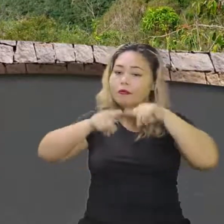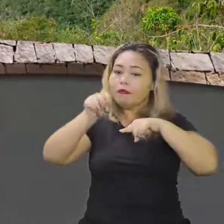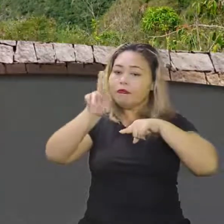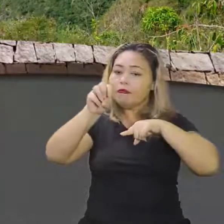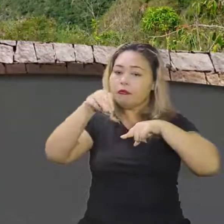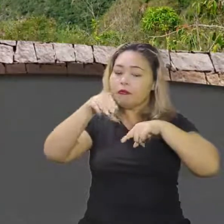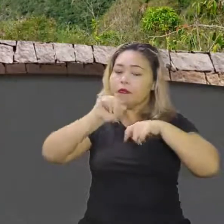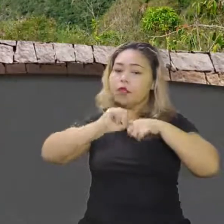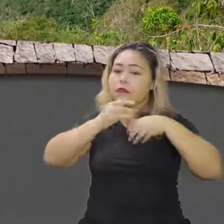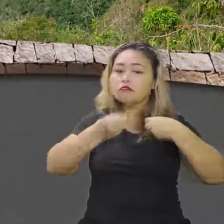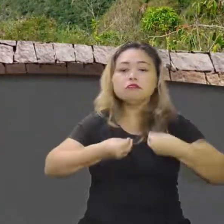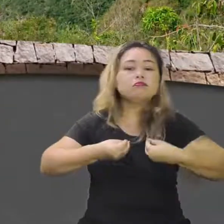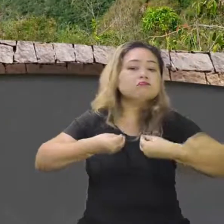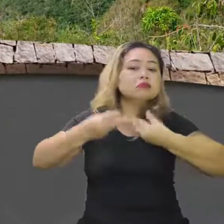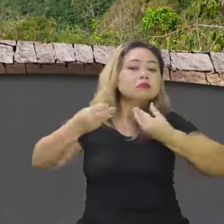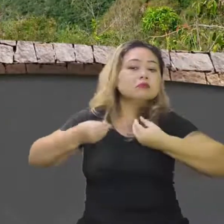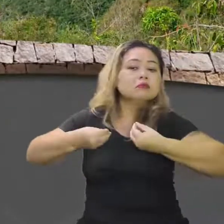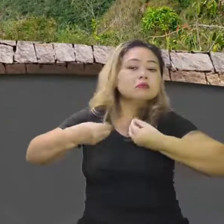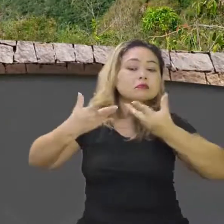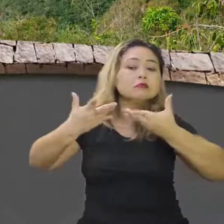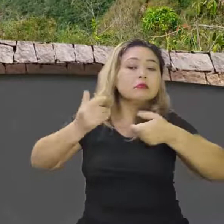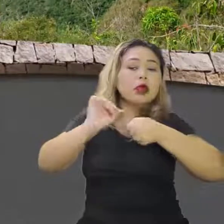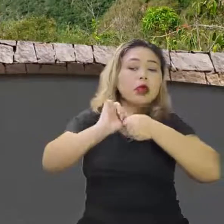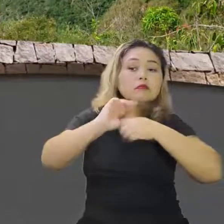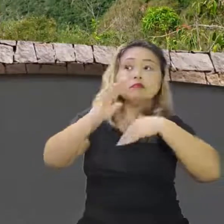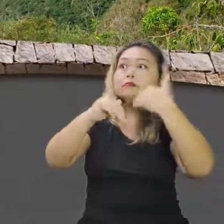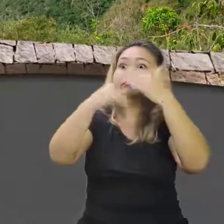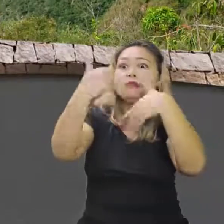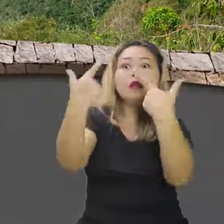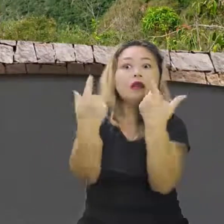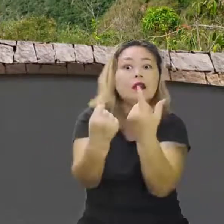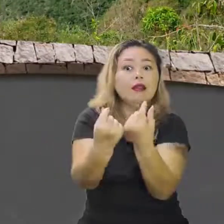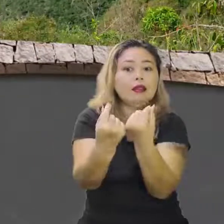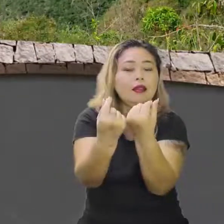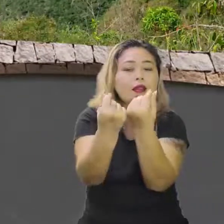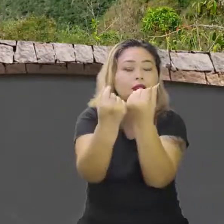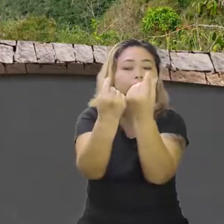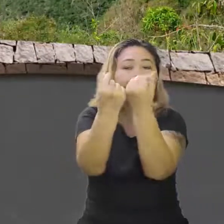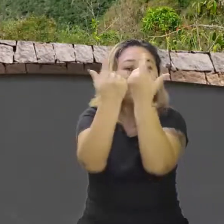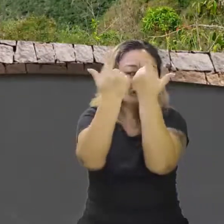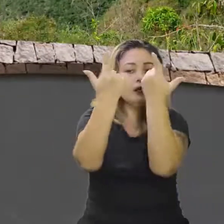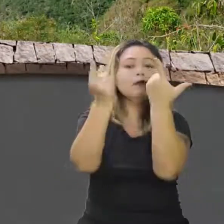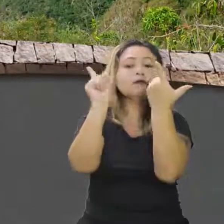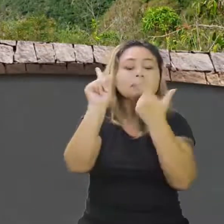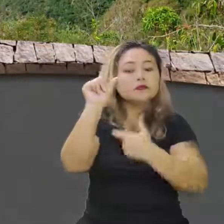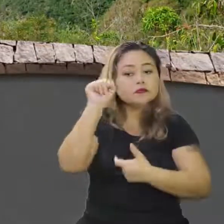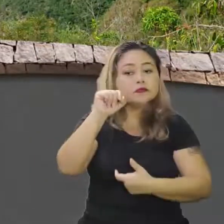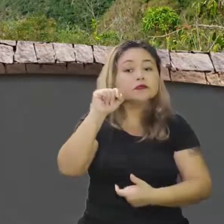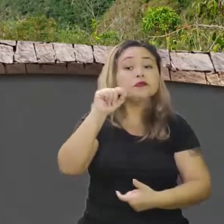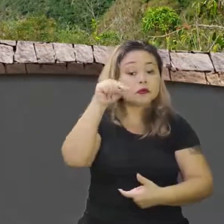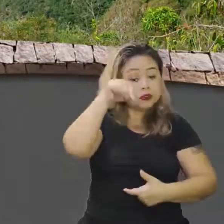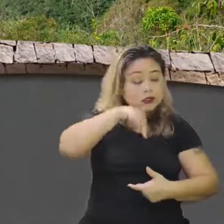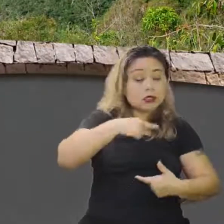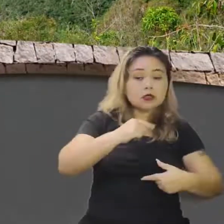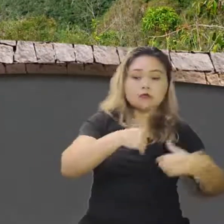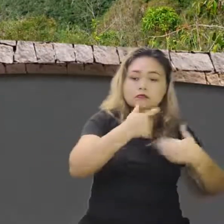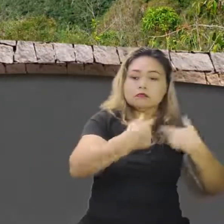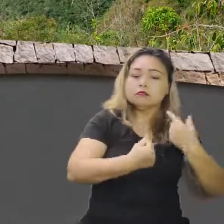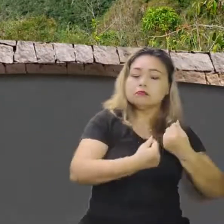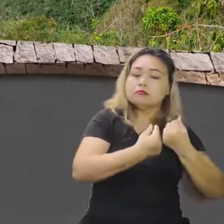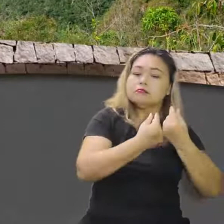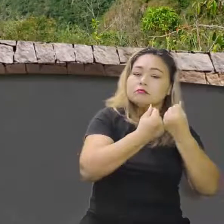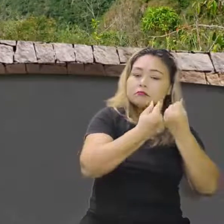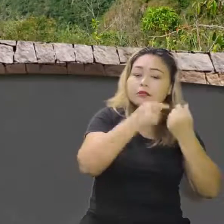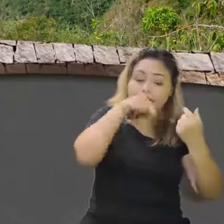para esse desenvolvimento econômico. E esse desenvolvimento econômico na nossa região recebeu o